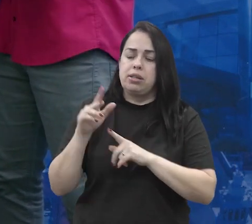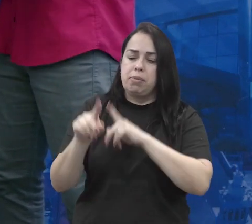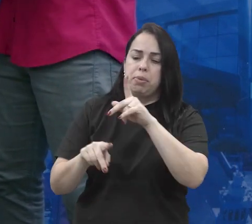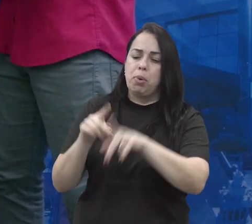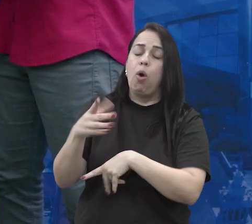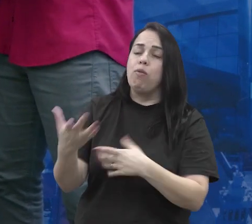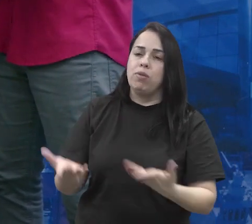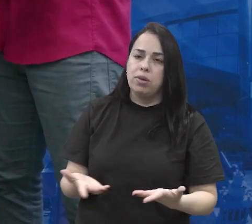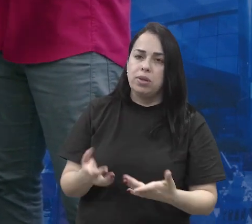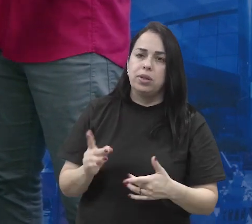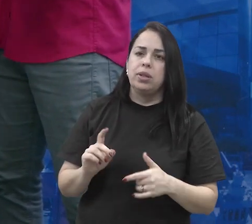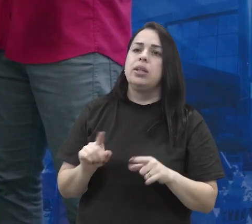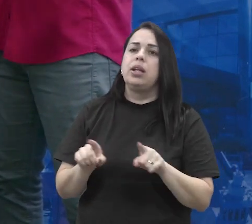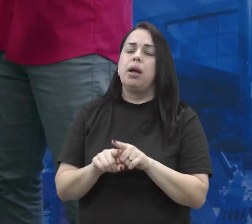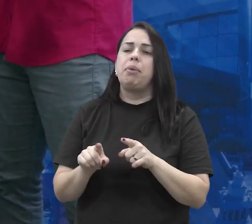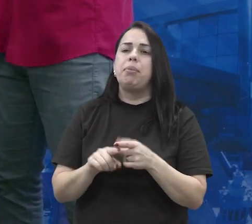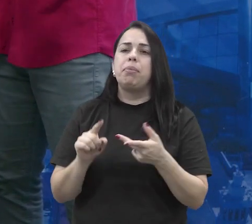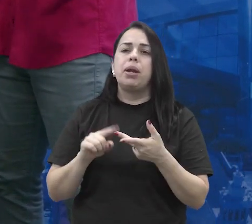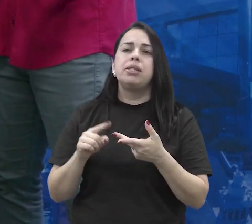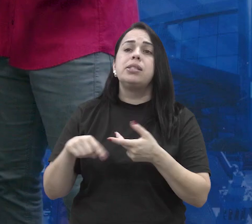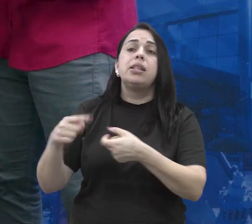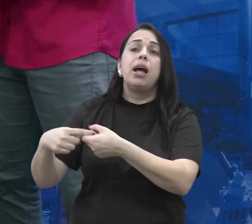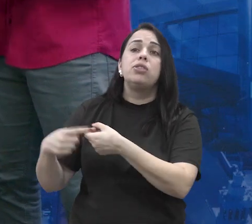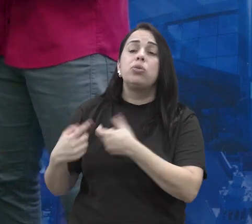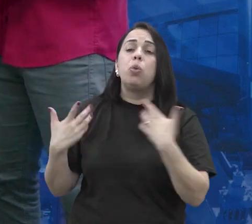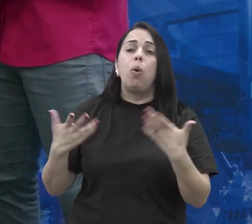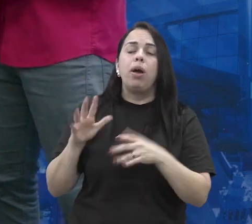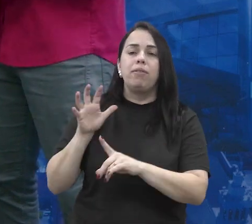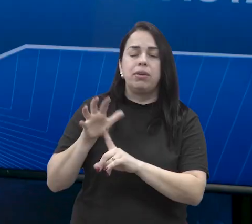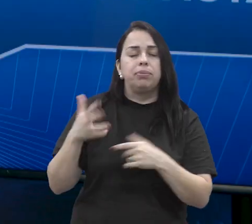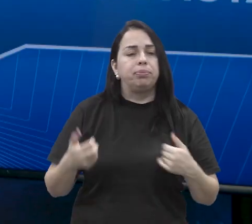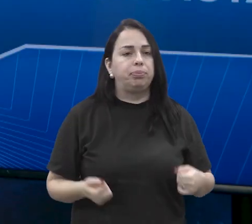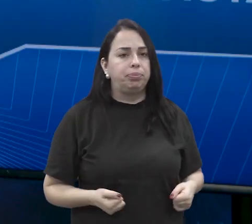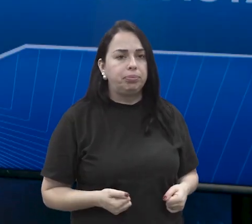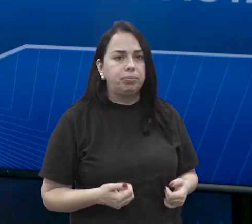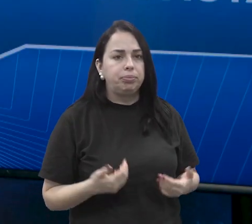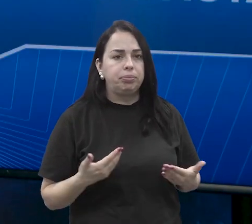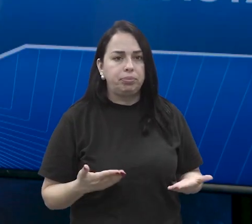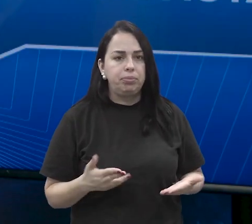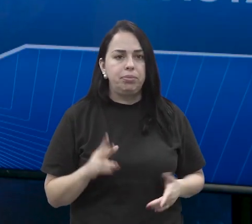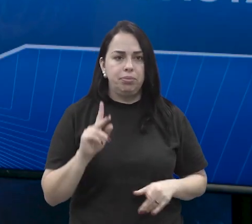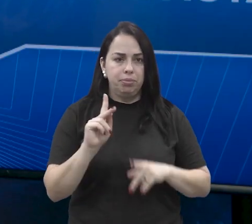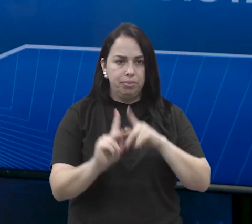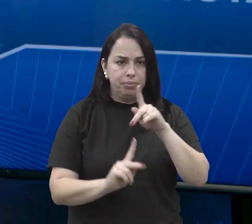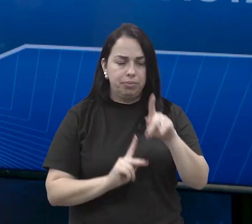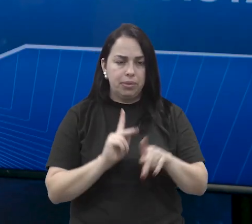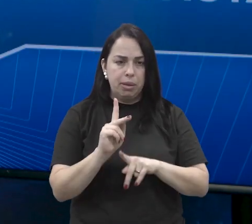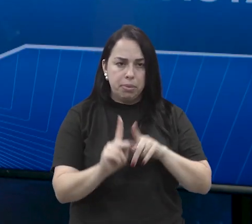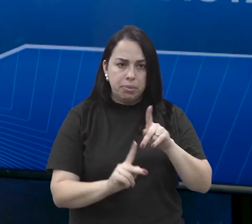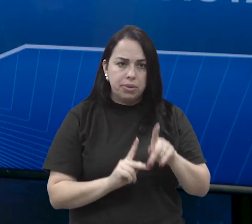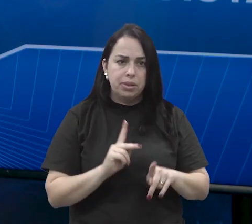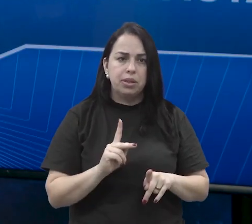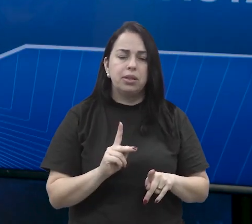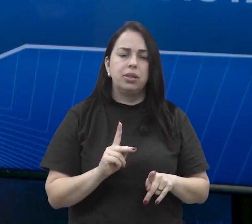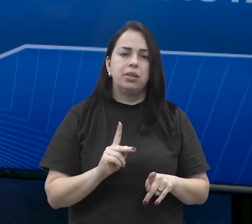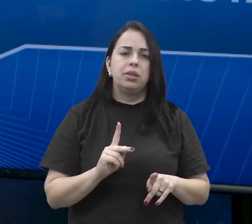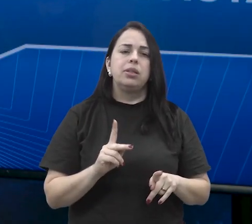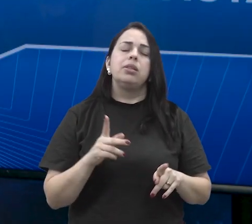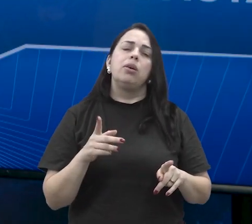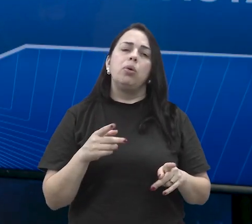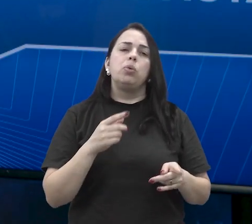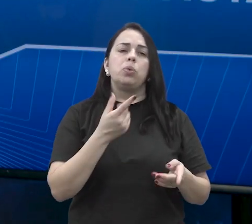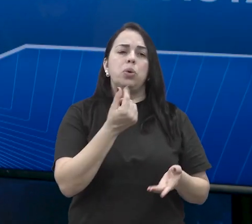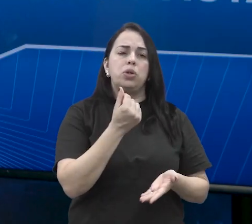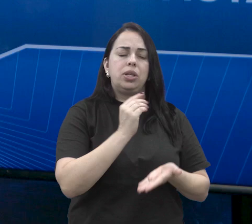para a população e para os municípios também? Tá. Para a população, como eu disse, muito